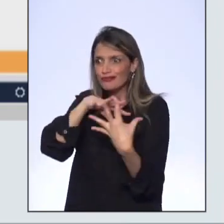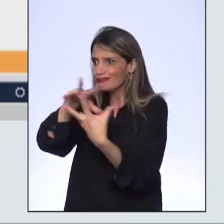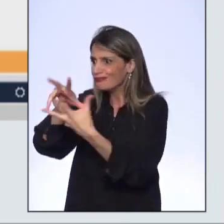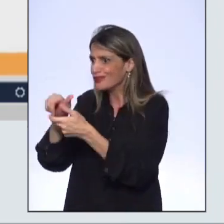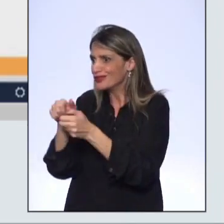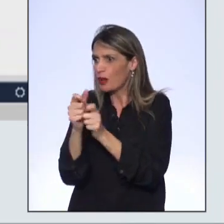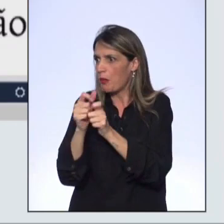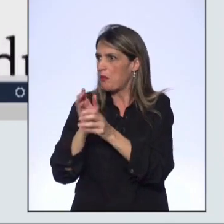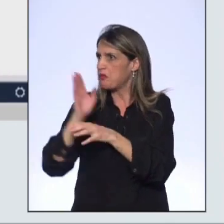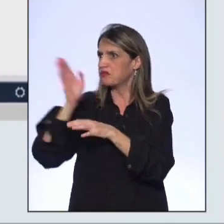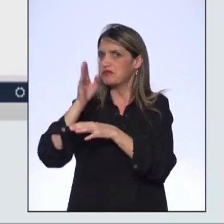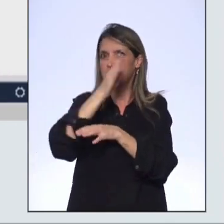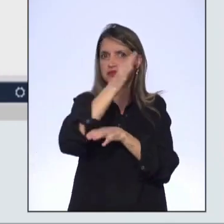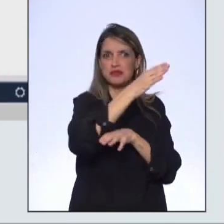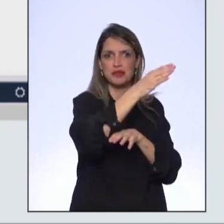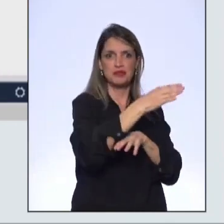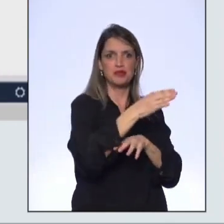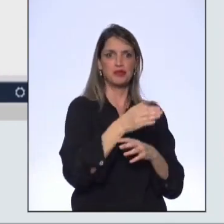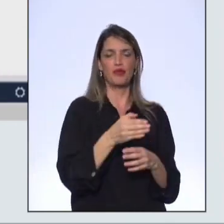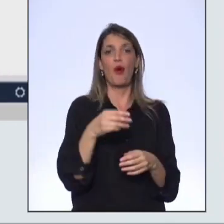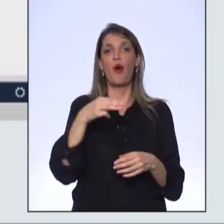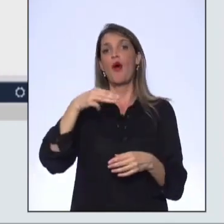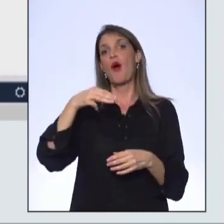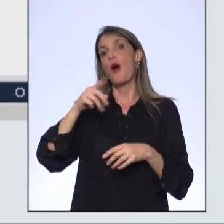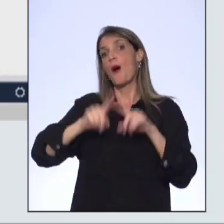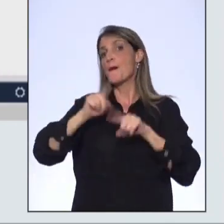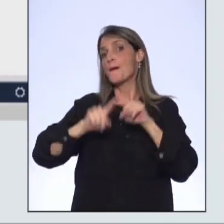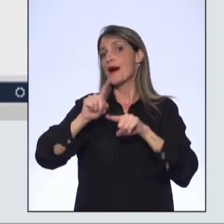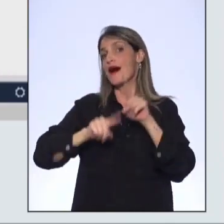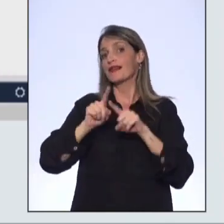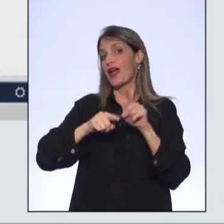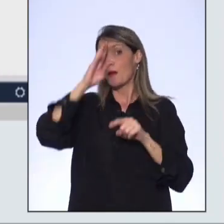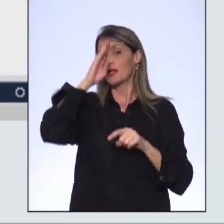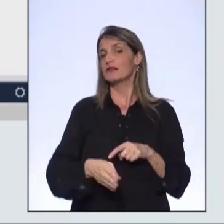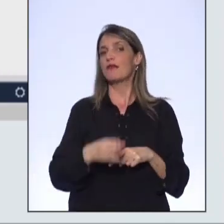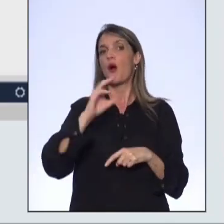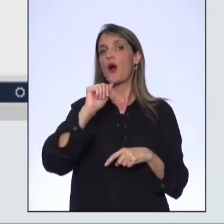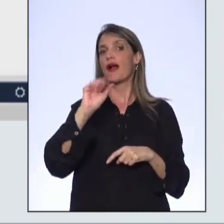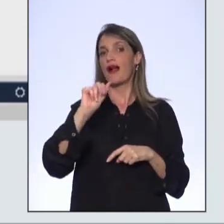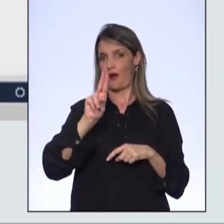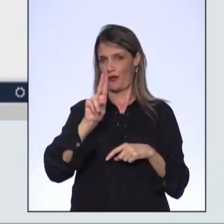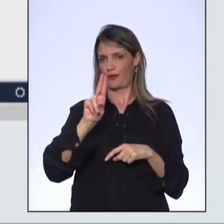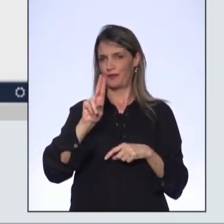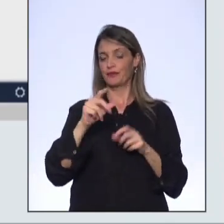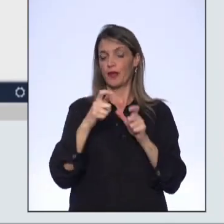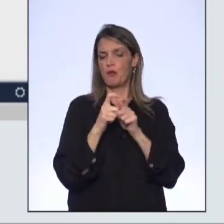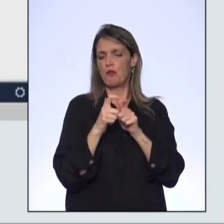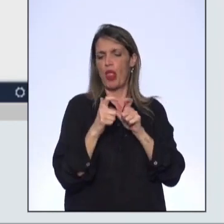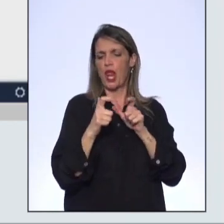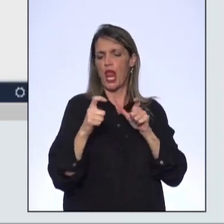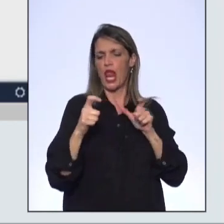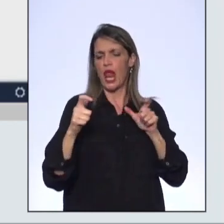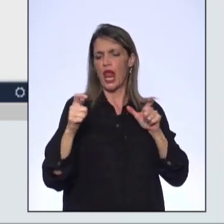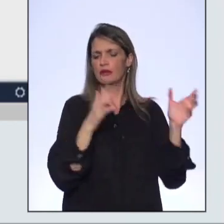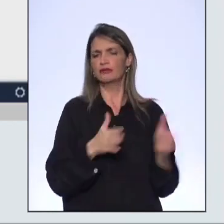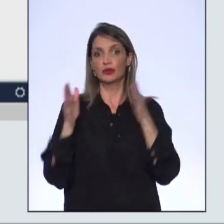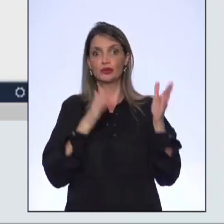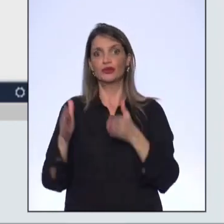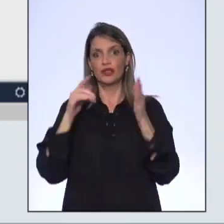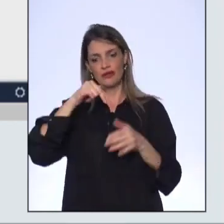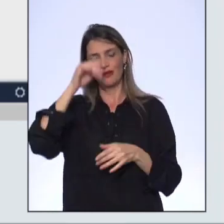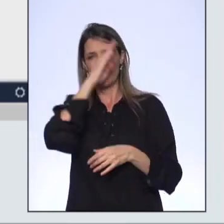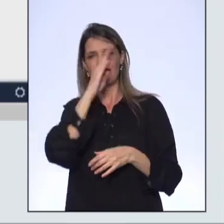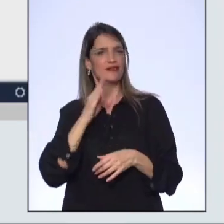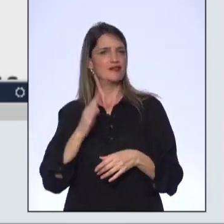aumentou a demanda pela matéria-prima básica, o cacau. O motivo do rápido crescimento da produção de cacau no Brasil foi